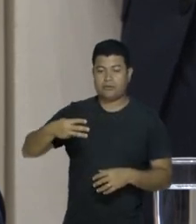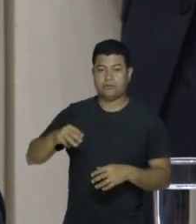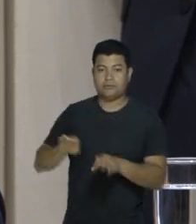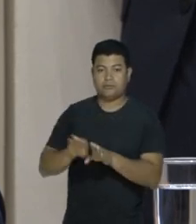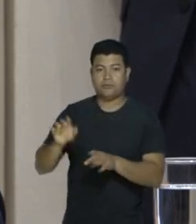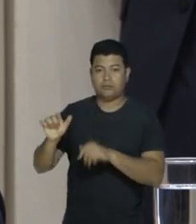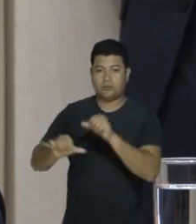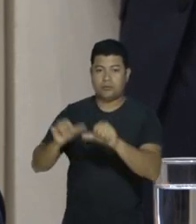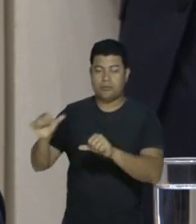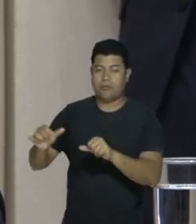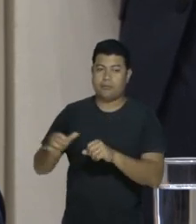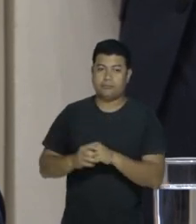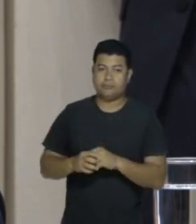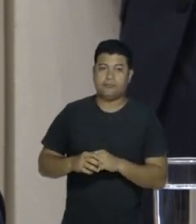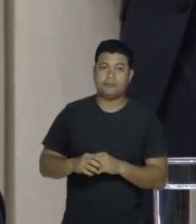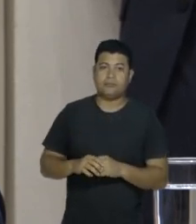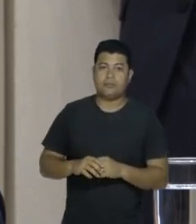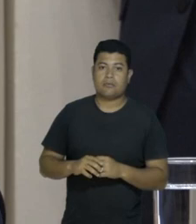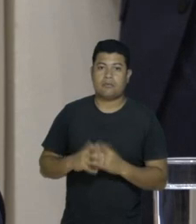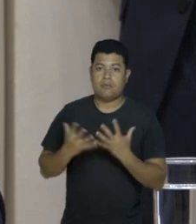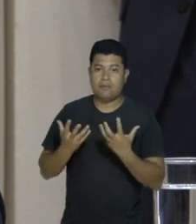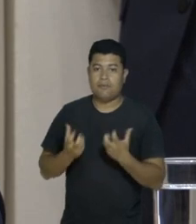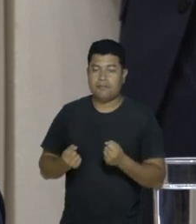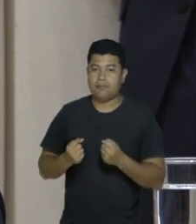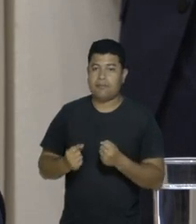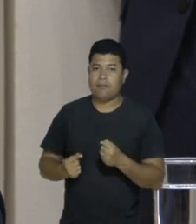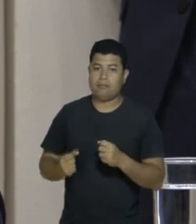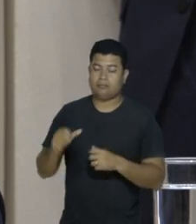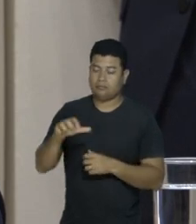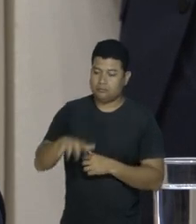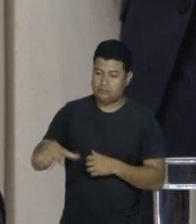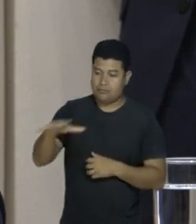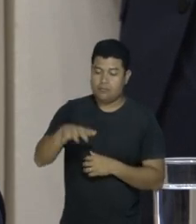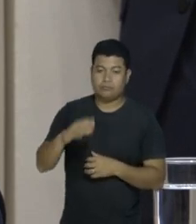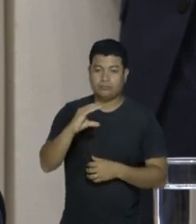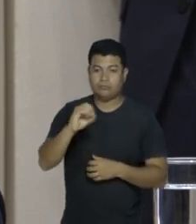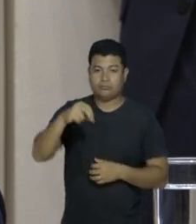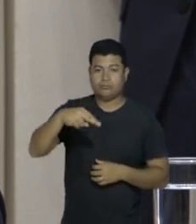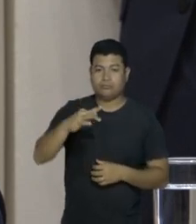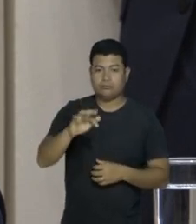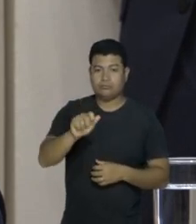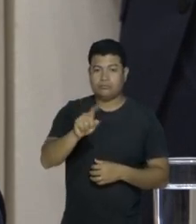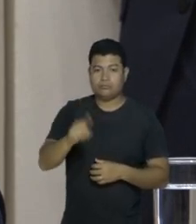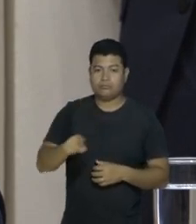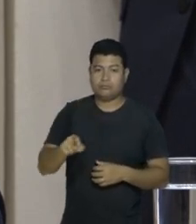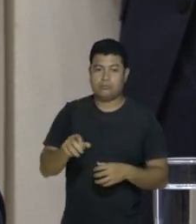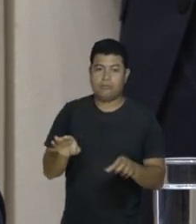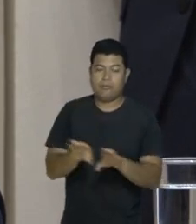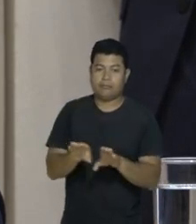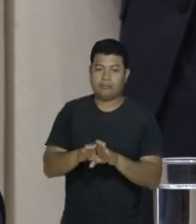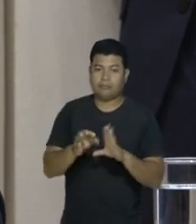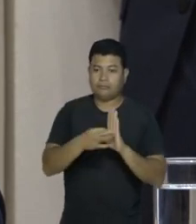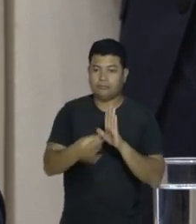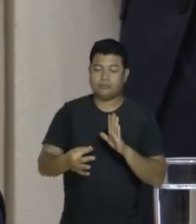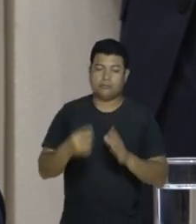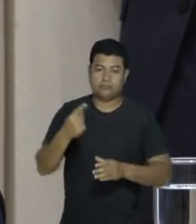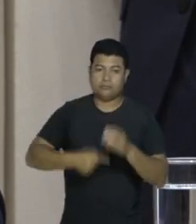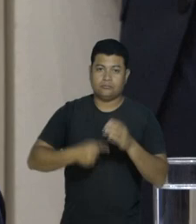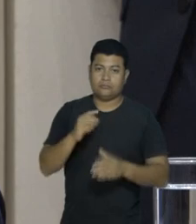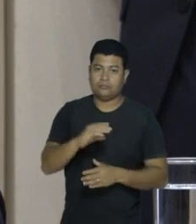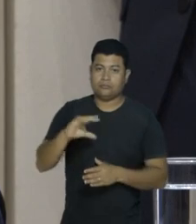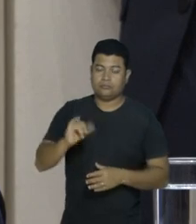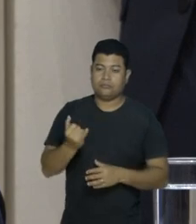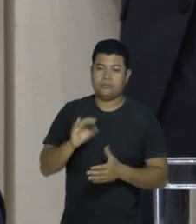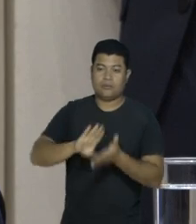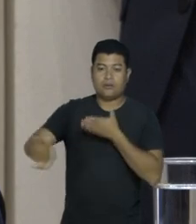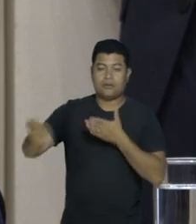alterações adotadas no âmbito do CONFAS estabelece outras providências. Com parecer da Comissão de Constituição e Justiça pela rejeição do veto.